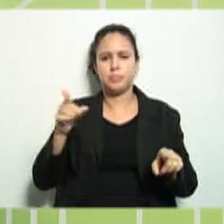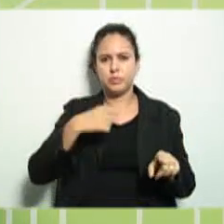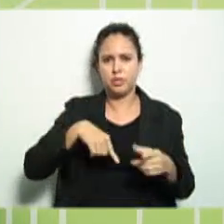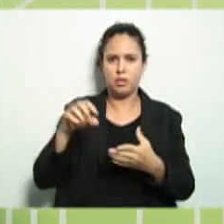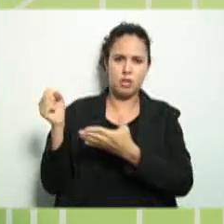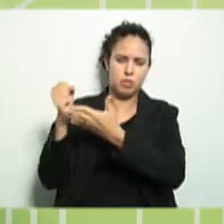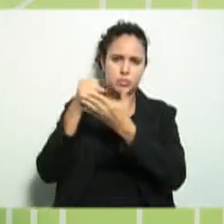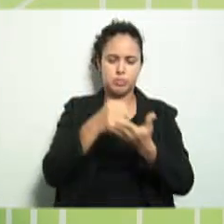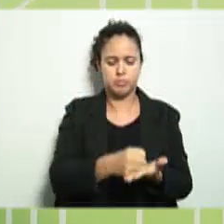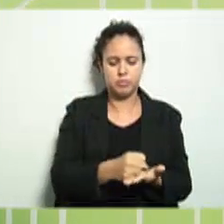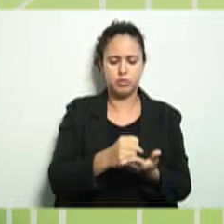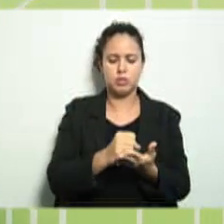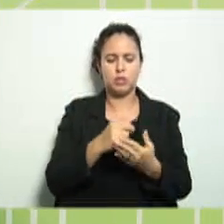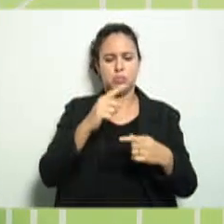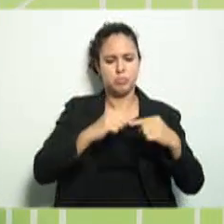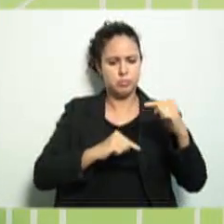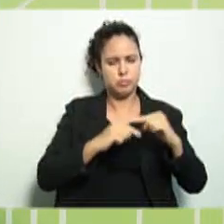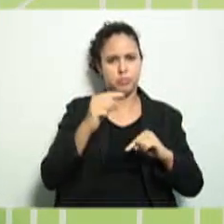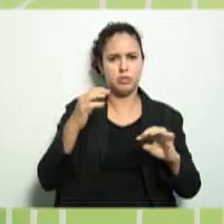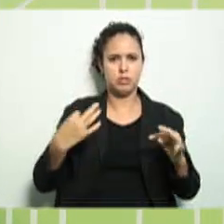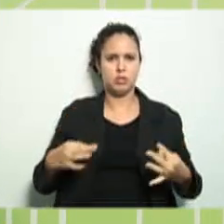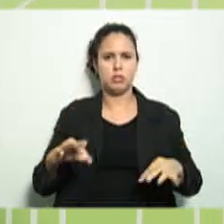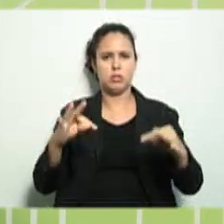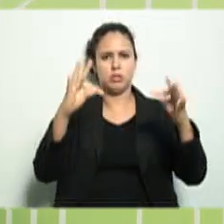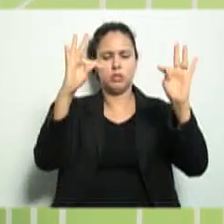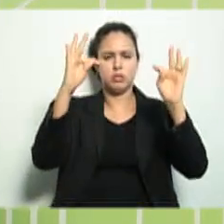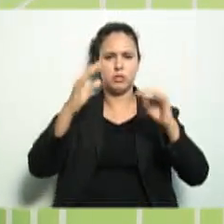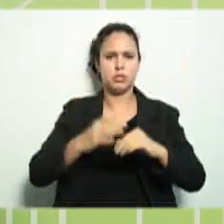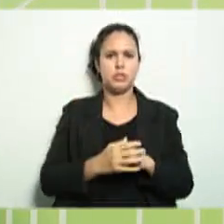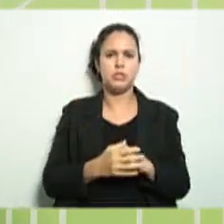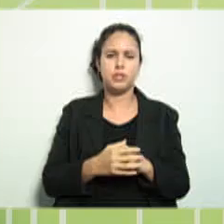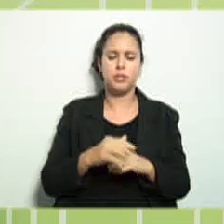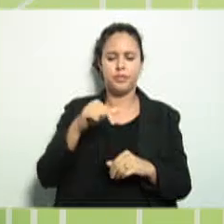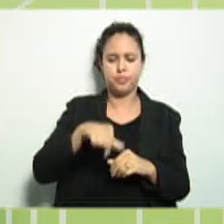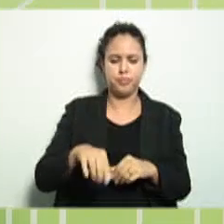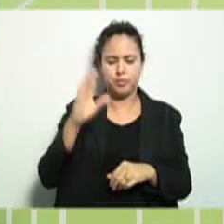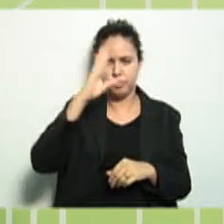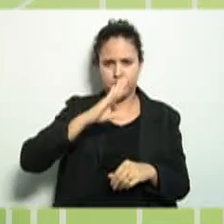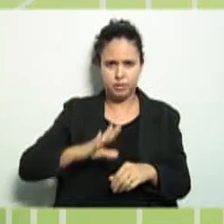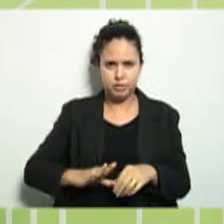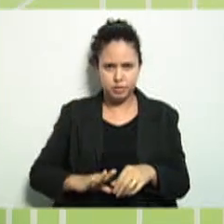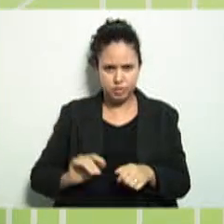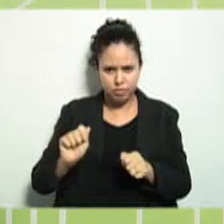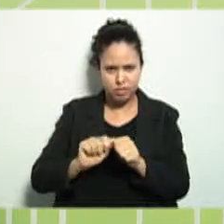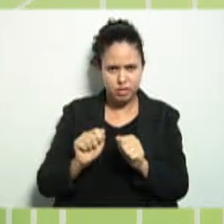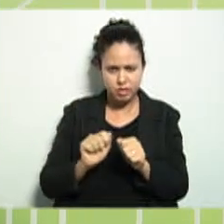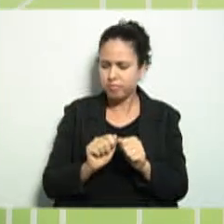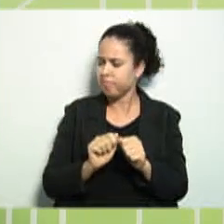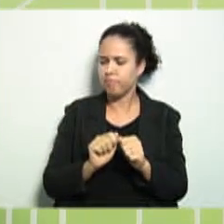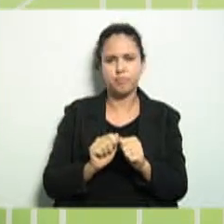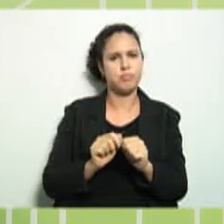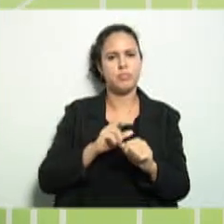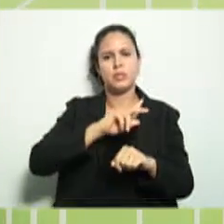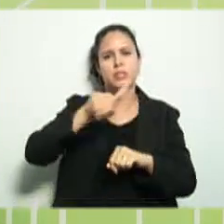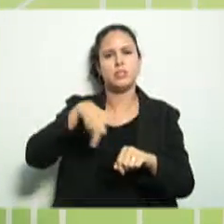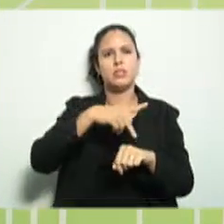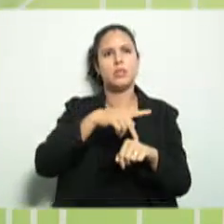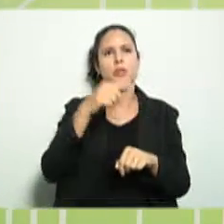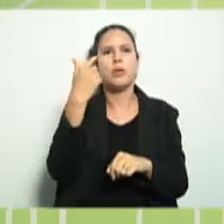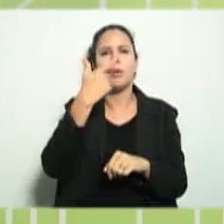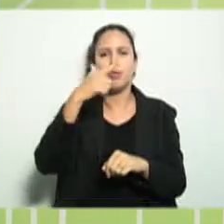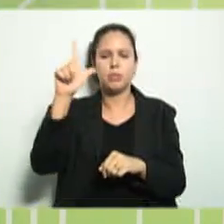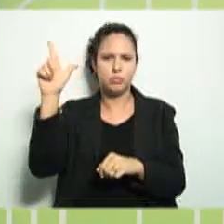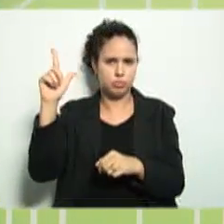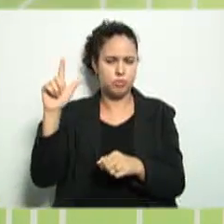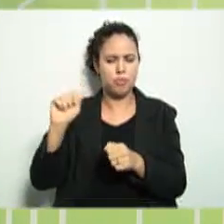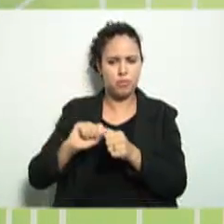de tecnologia, produtos de alta tecnologia, que nem no Brasil são produzidos. Sim? Então, quando você vê a pauta